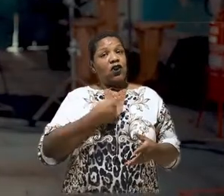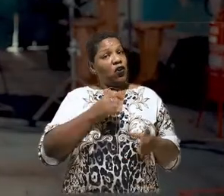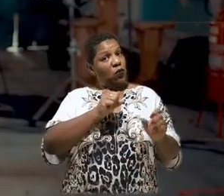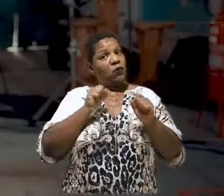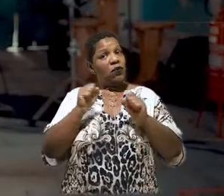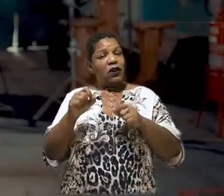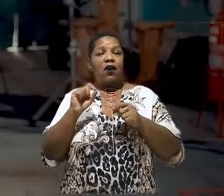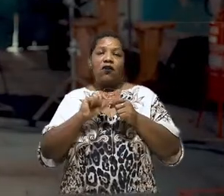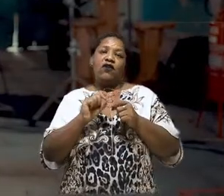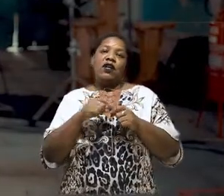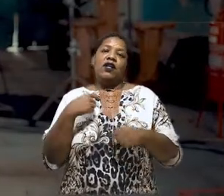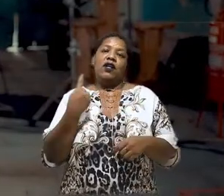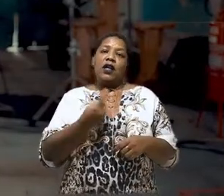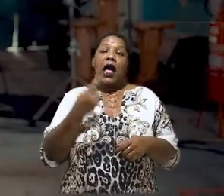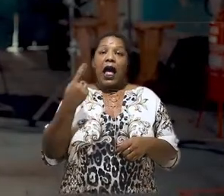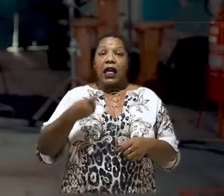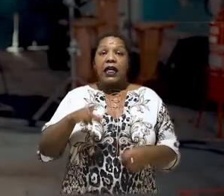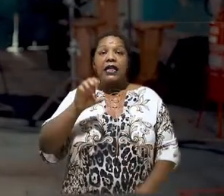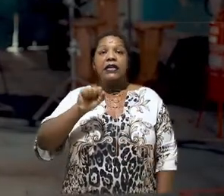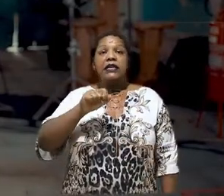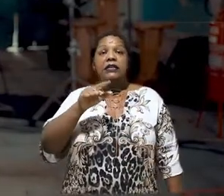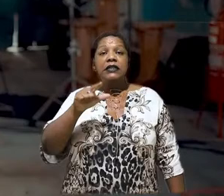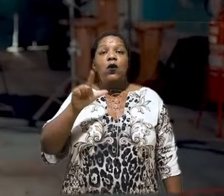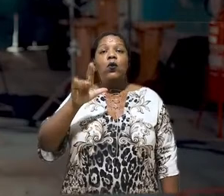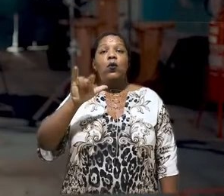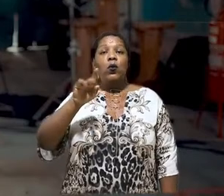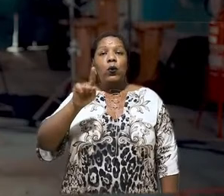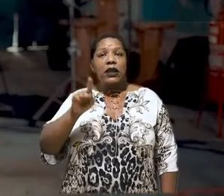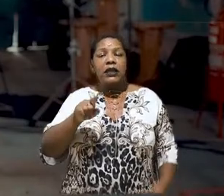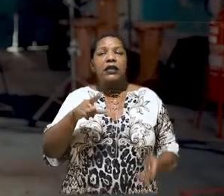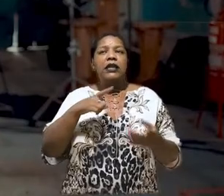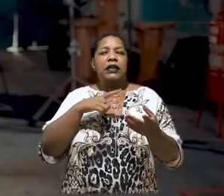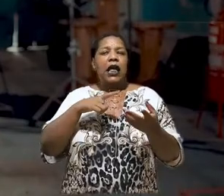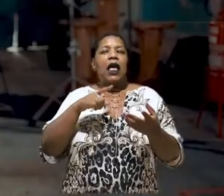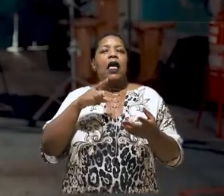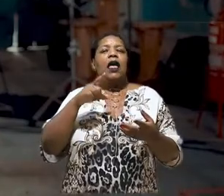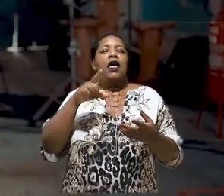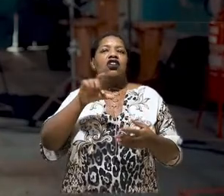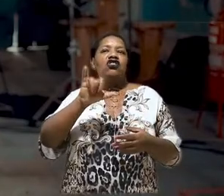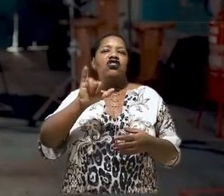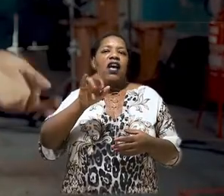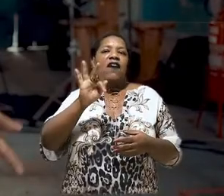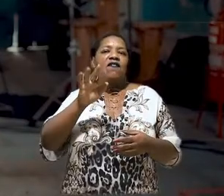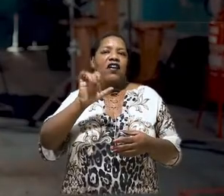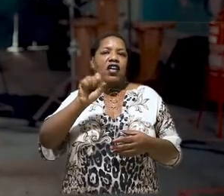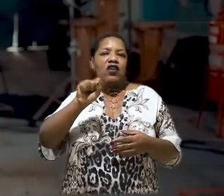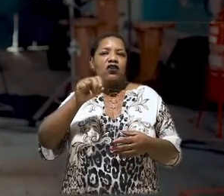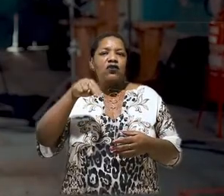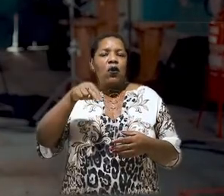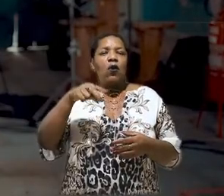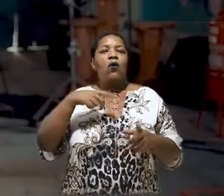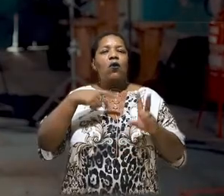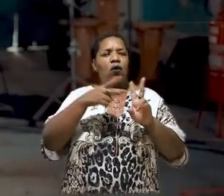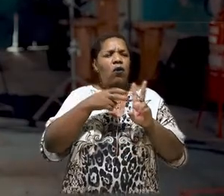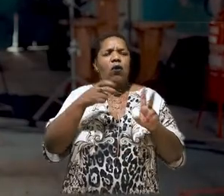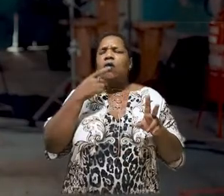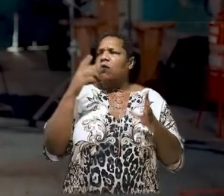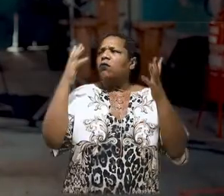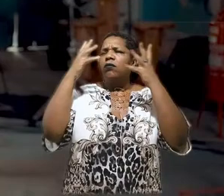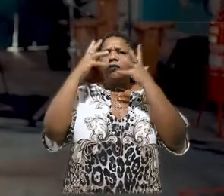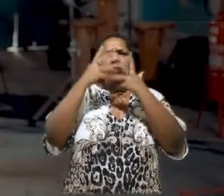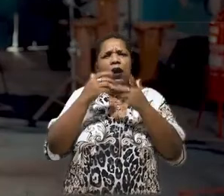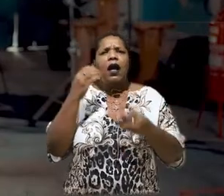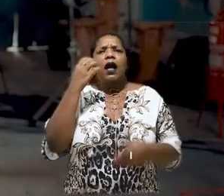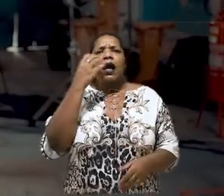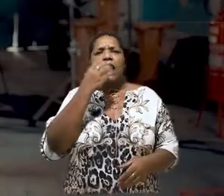incentivo para a gente poder fazer o que a gente vai aqui então linda a gente tem Jefferson Carvalho no Jardim que tem galera cantando reggae cantando rap e